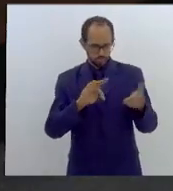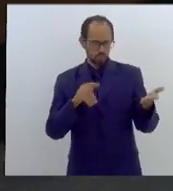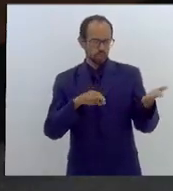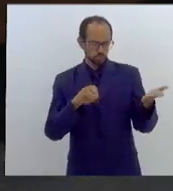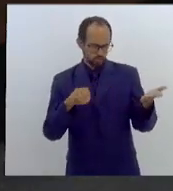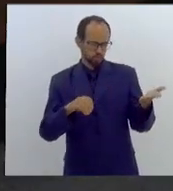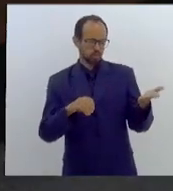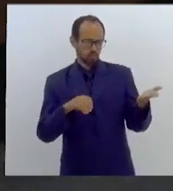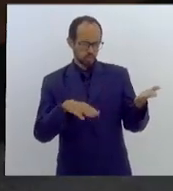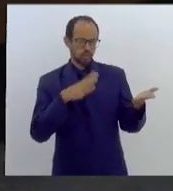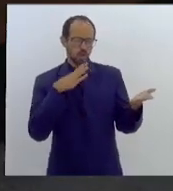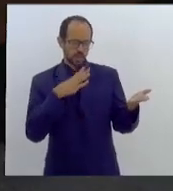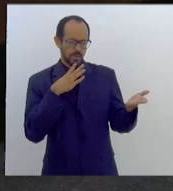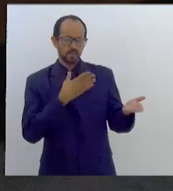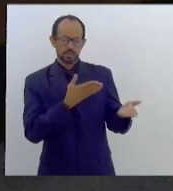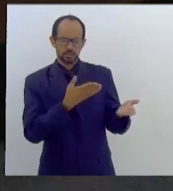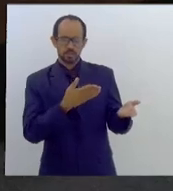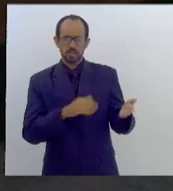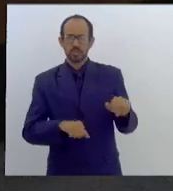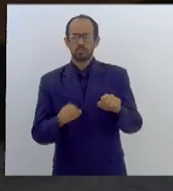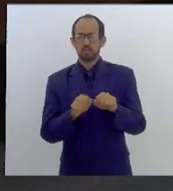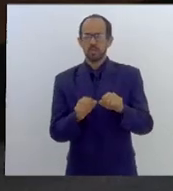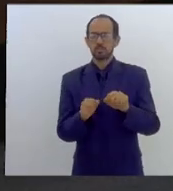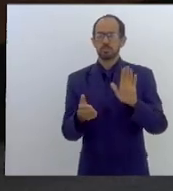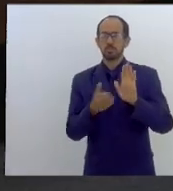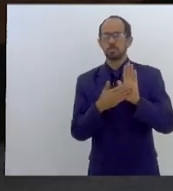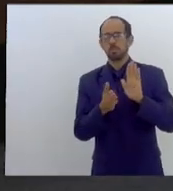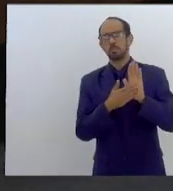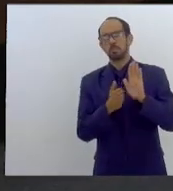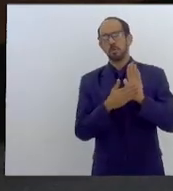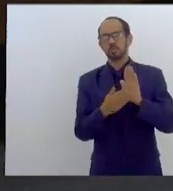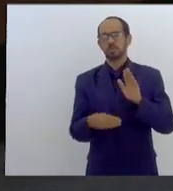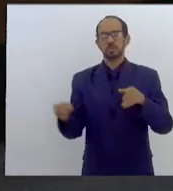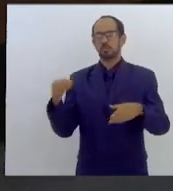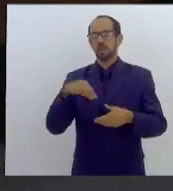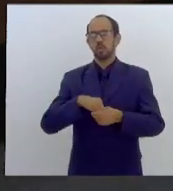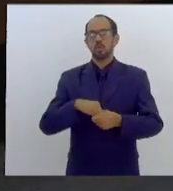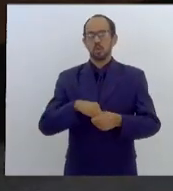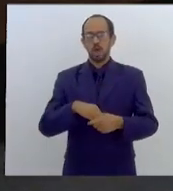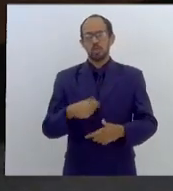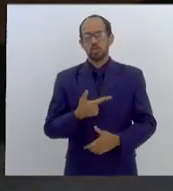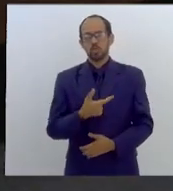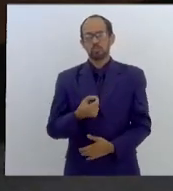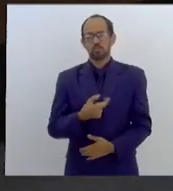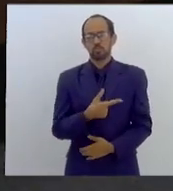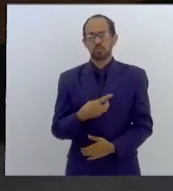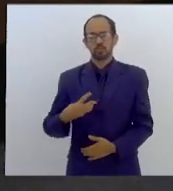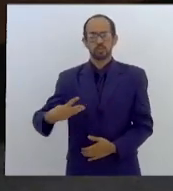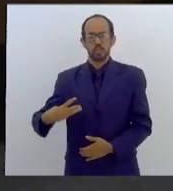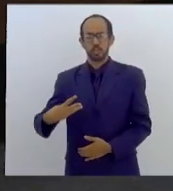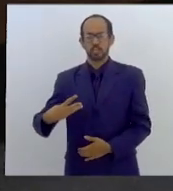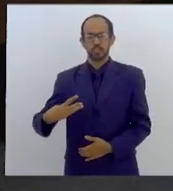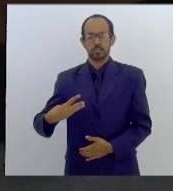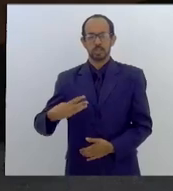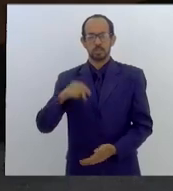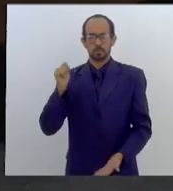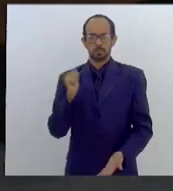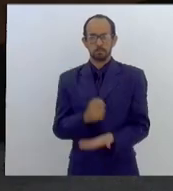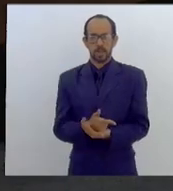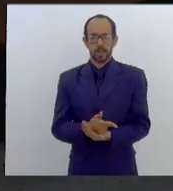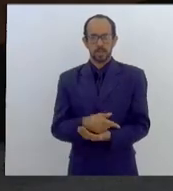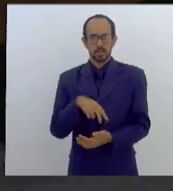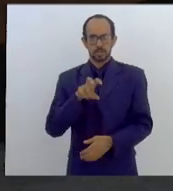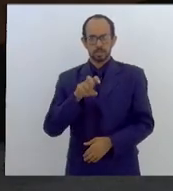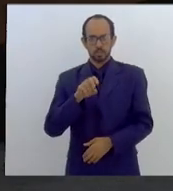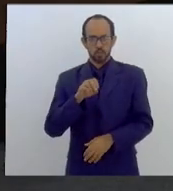conhece, e fez uma proposta para incluir em 2023 e pagar a dívida em